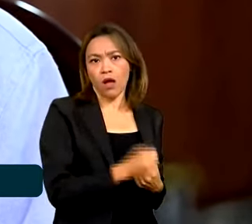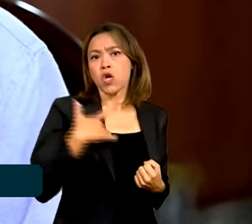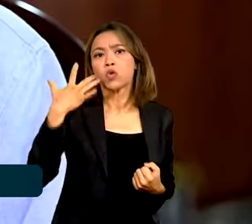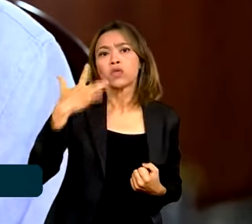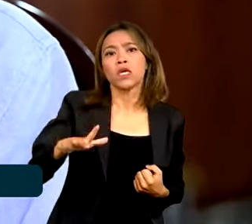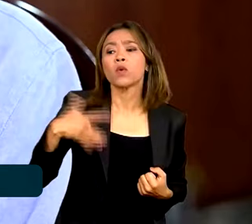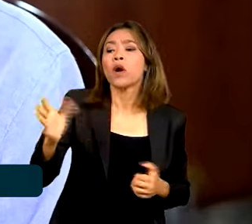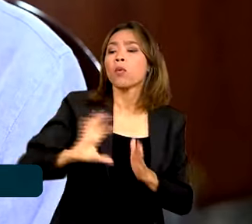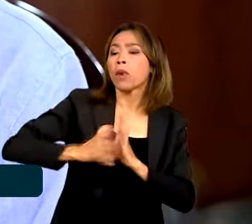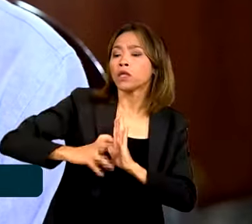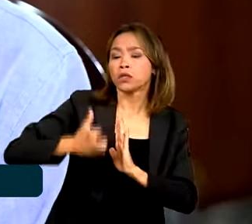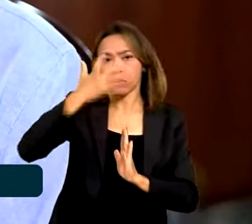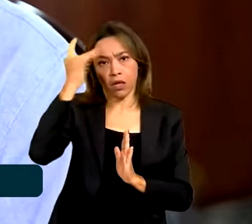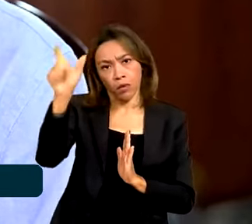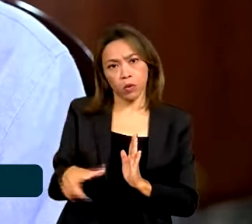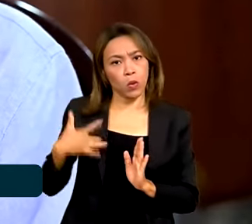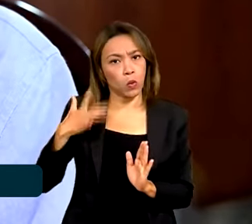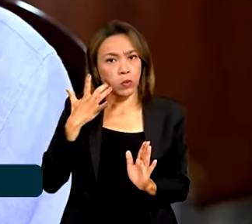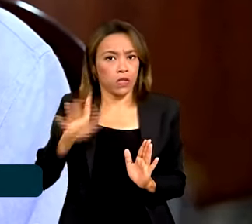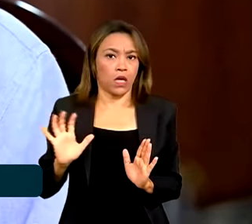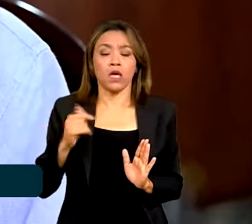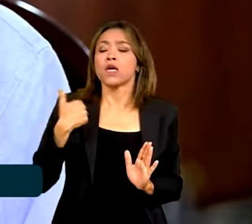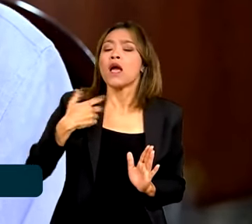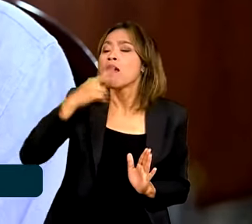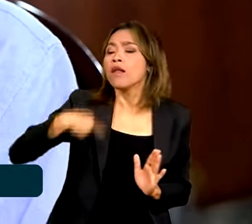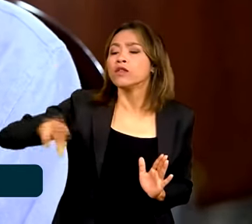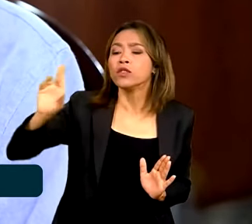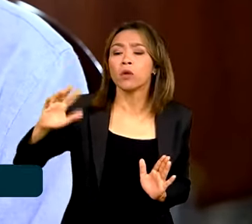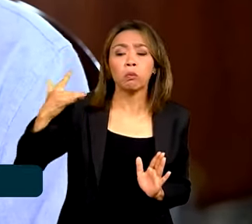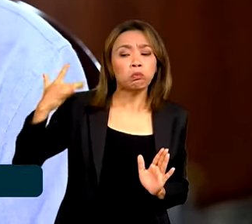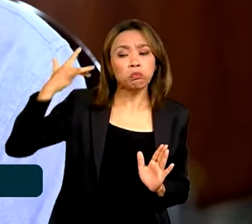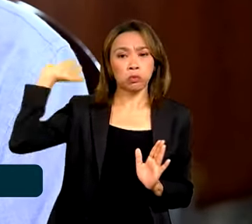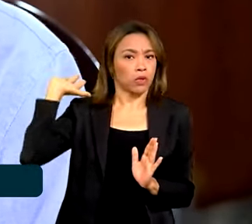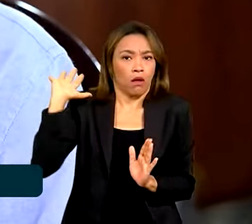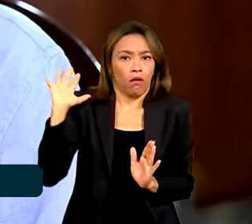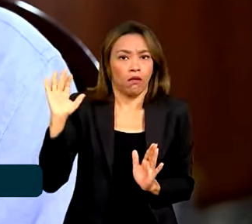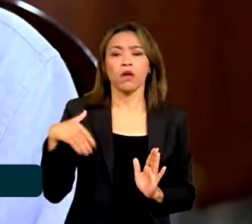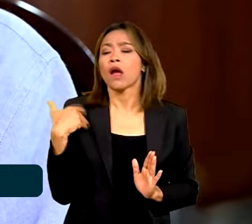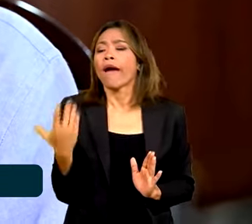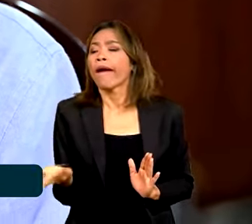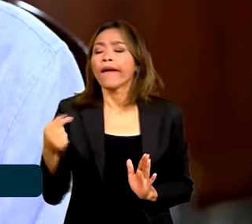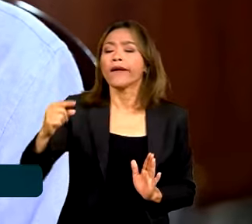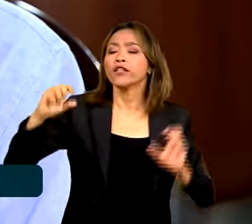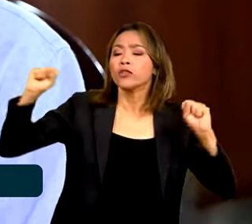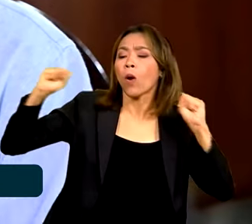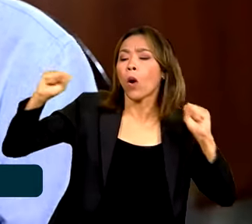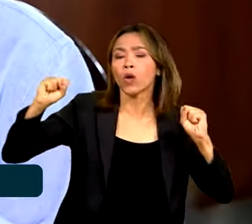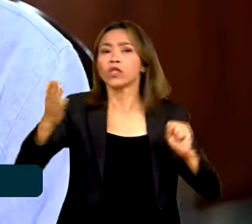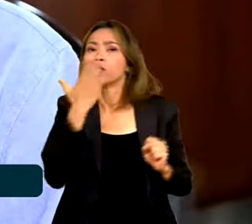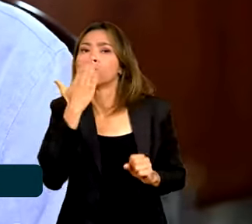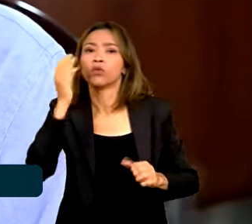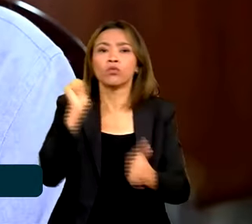são eu não quero saber de que religião as pessoas são eu não quero saber para que time as pessoas torcem eu não quero saber